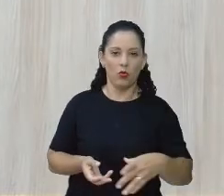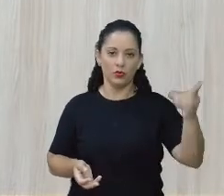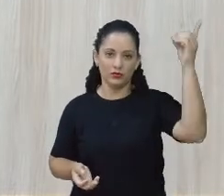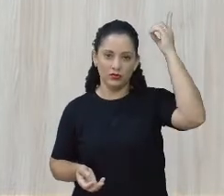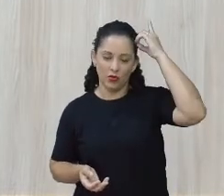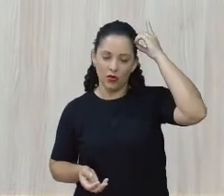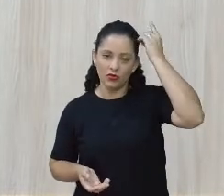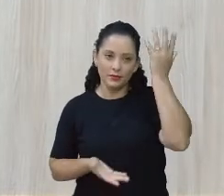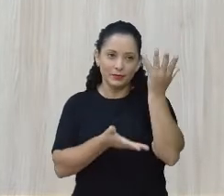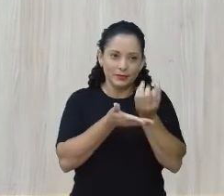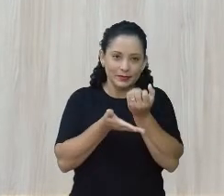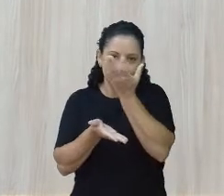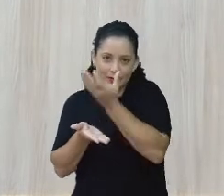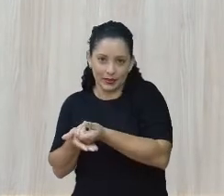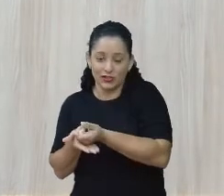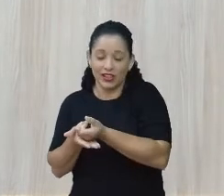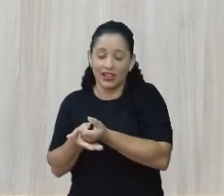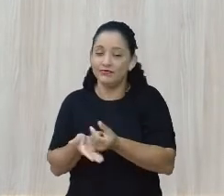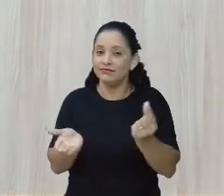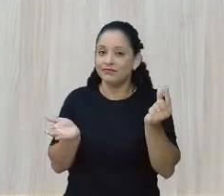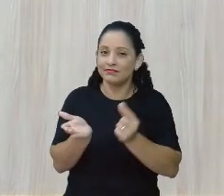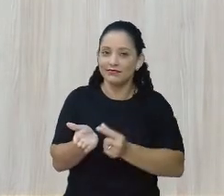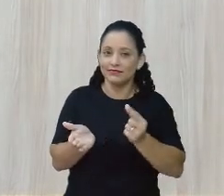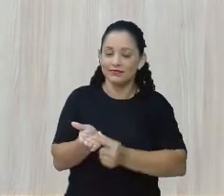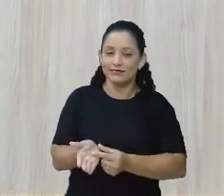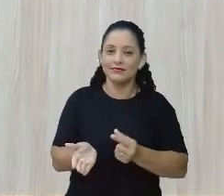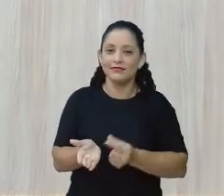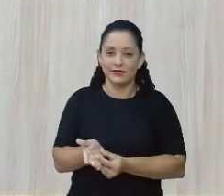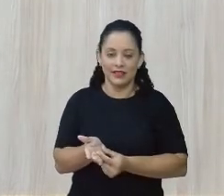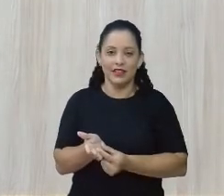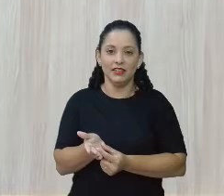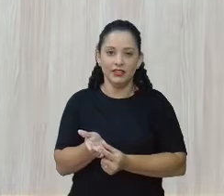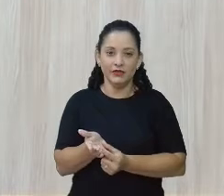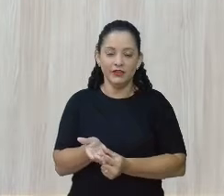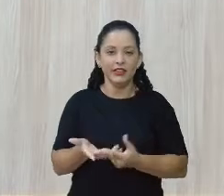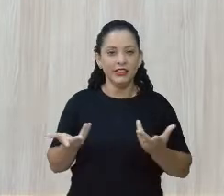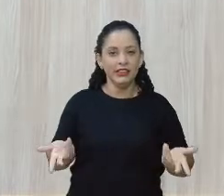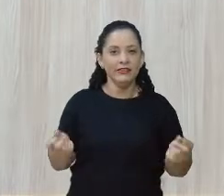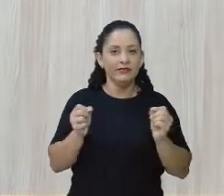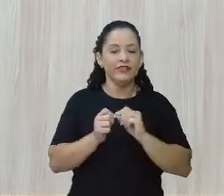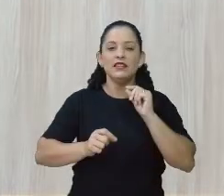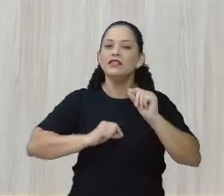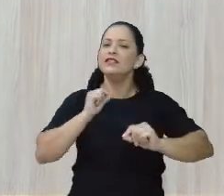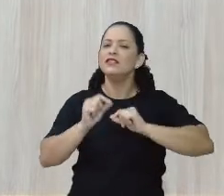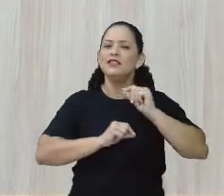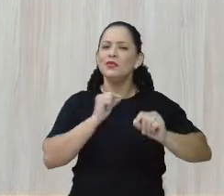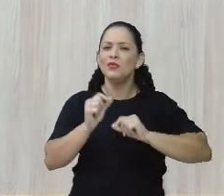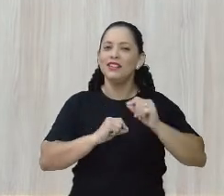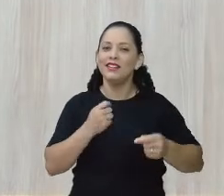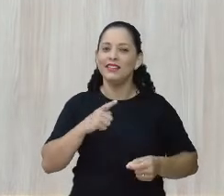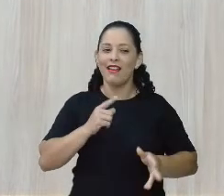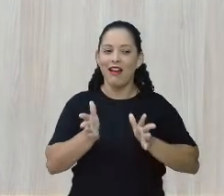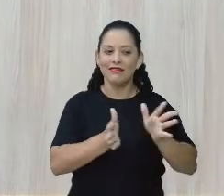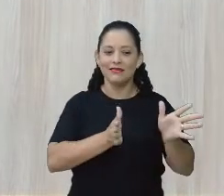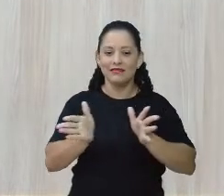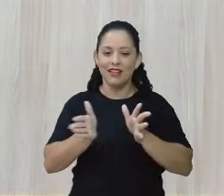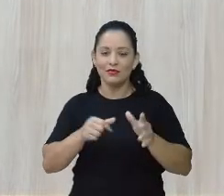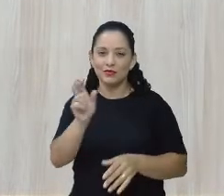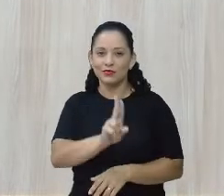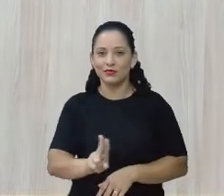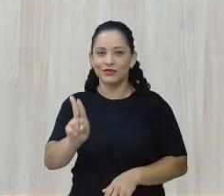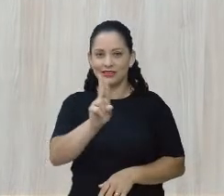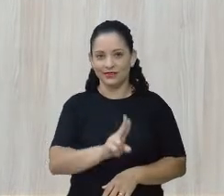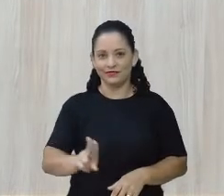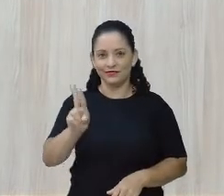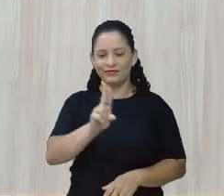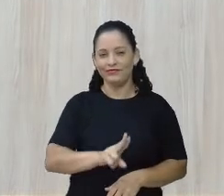indicação de cada um, né? E aí você será direcionado para baixar o aplicativo e fazer o que, Vivi? O que é que eu tenho acesso nesse aplicativo? Você